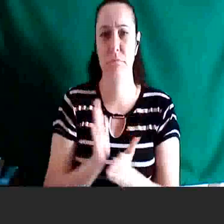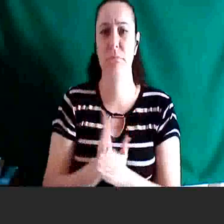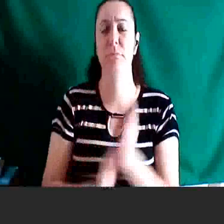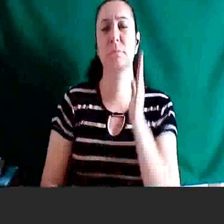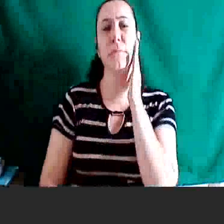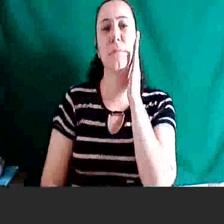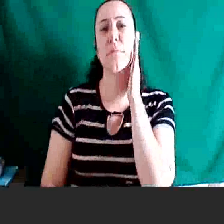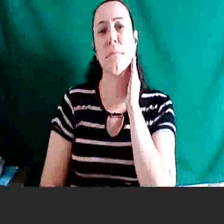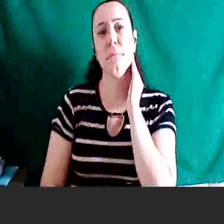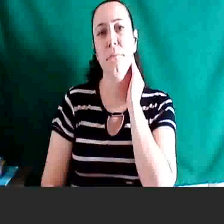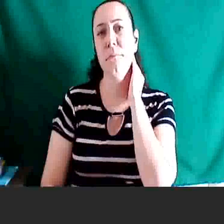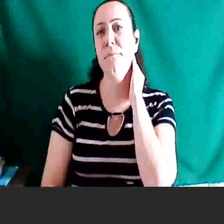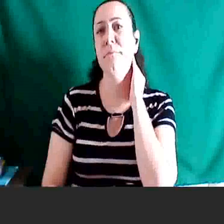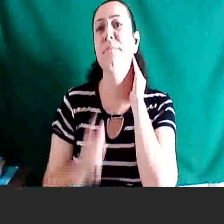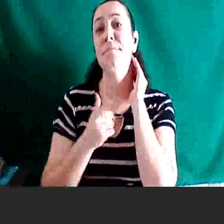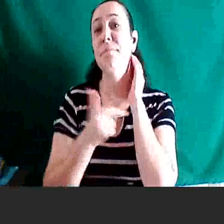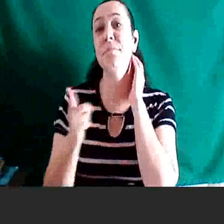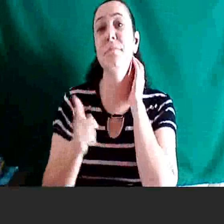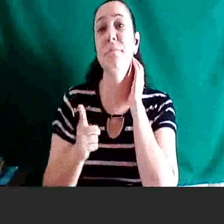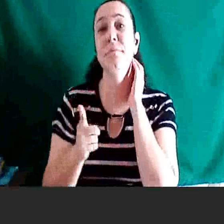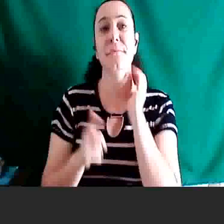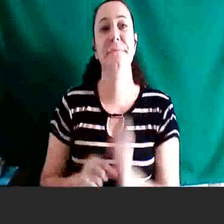Eu vou escrever aqui na lousa.